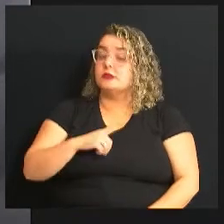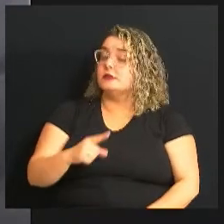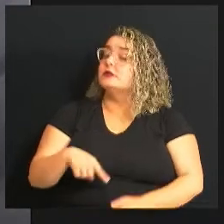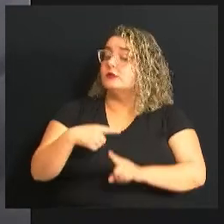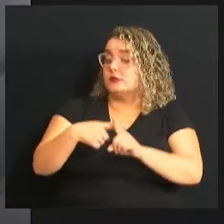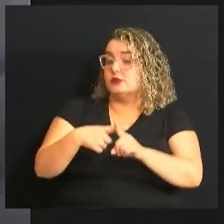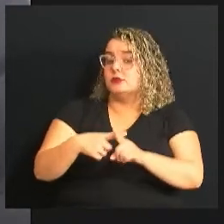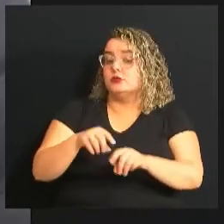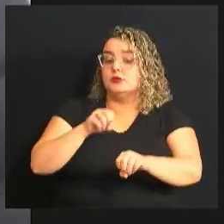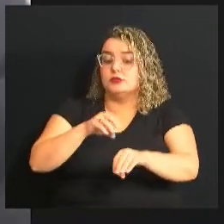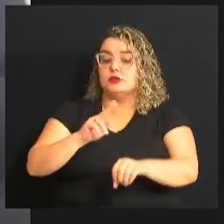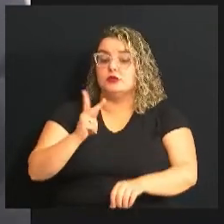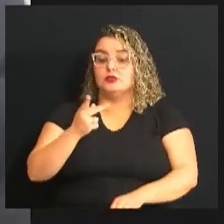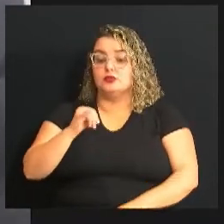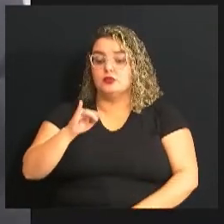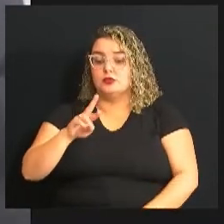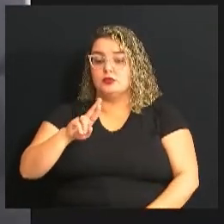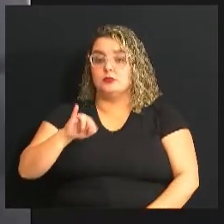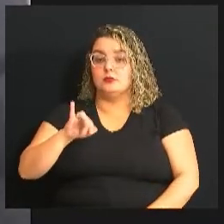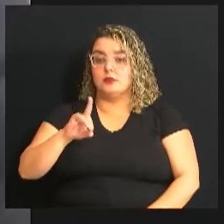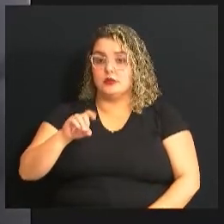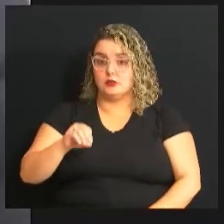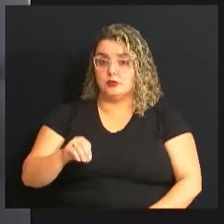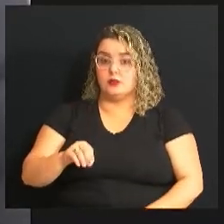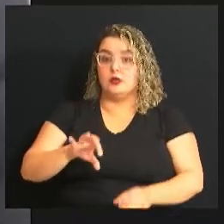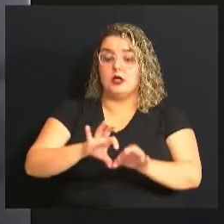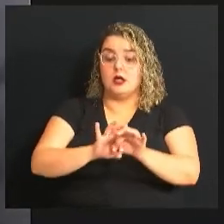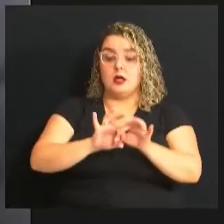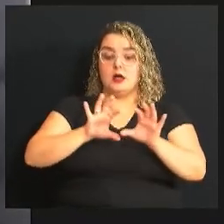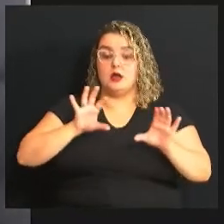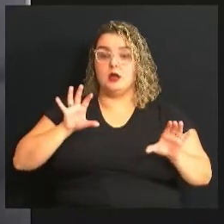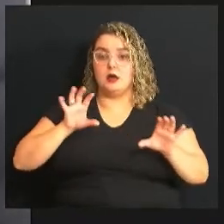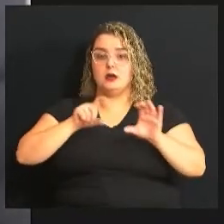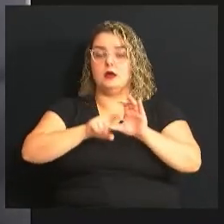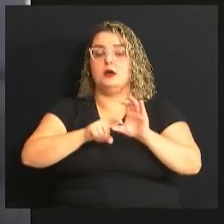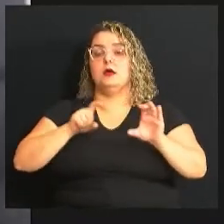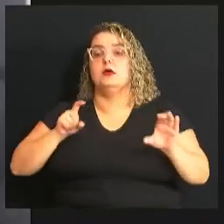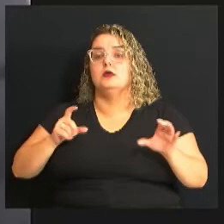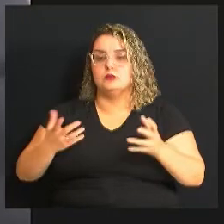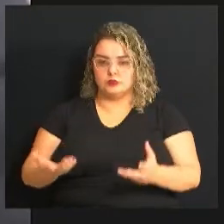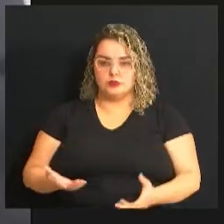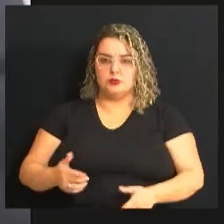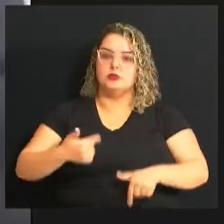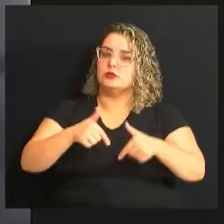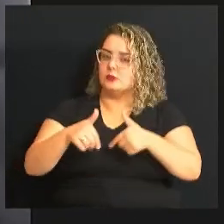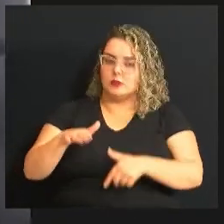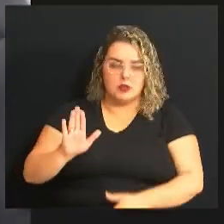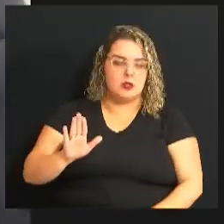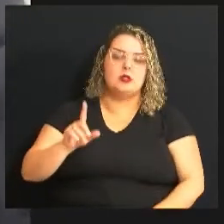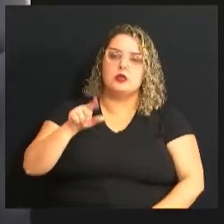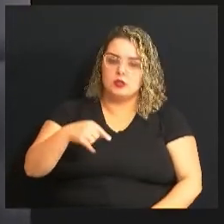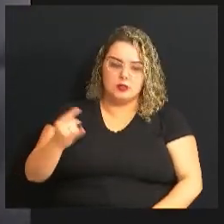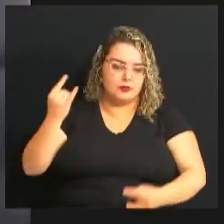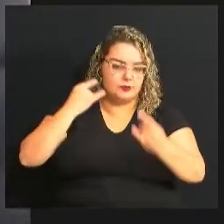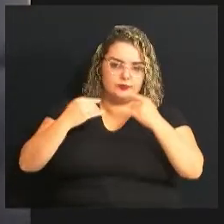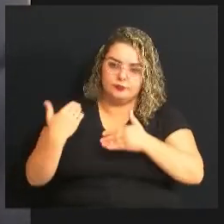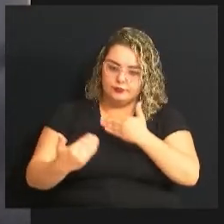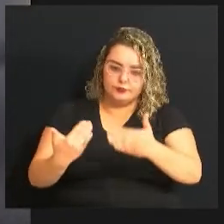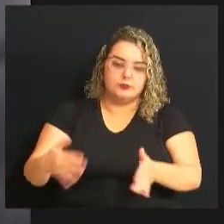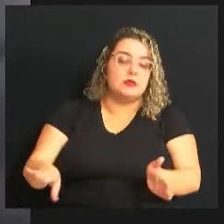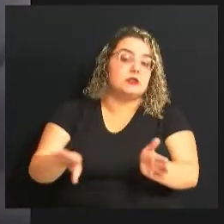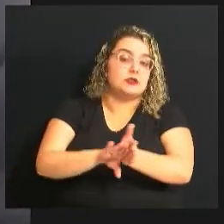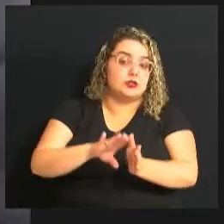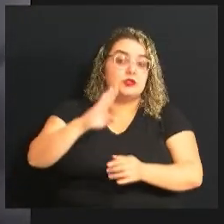Ou seja, a autonomia. Nós vamos trabalhar cada vez mais, e essa é uma tendência que está chegando no